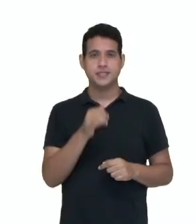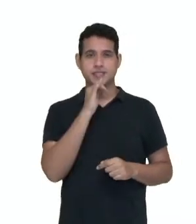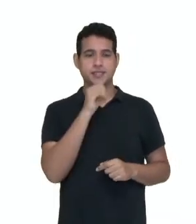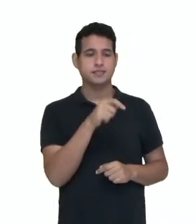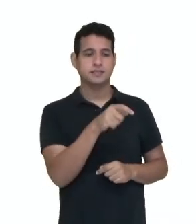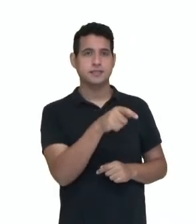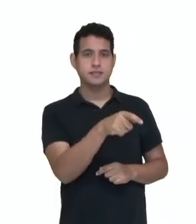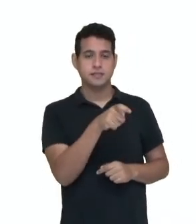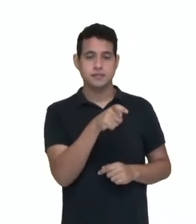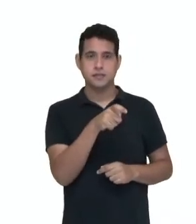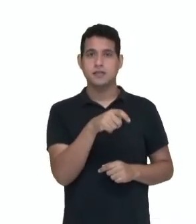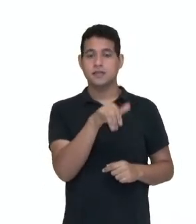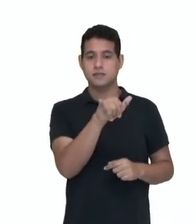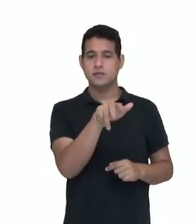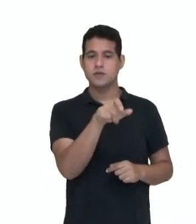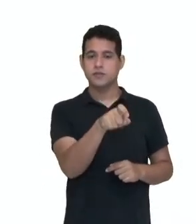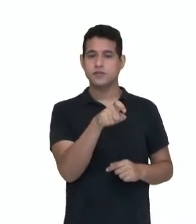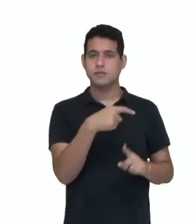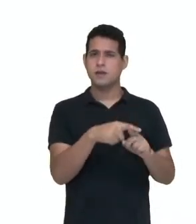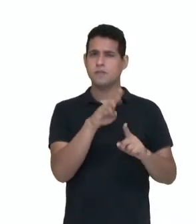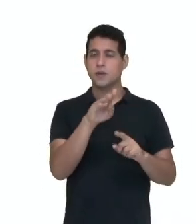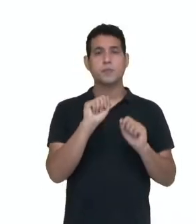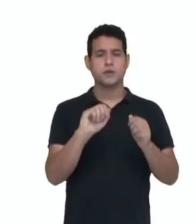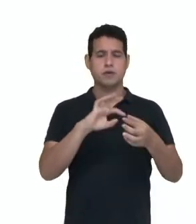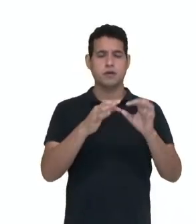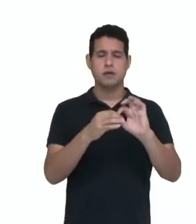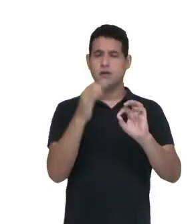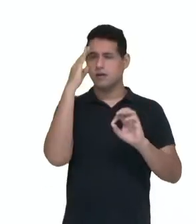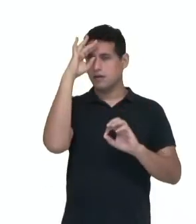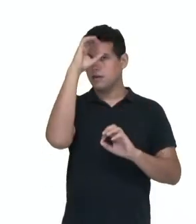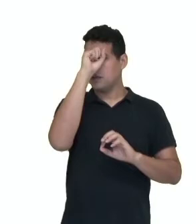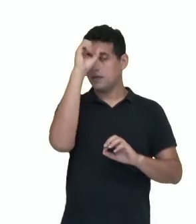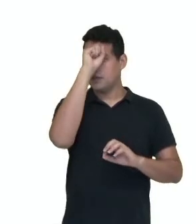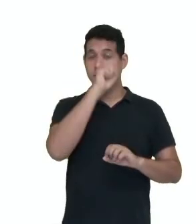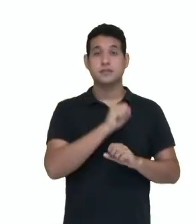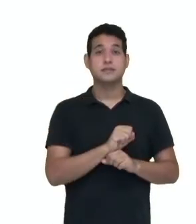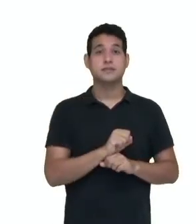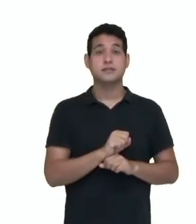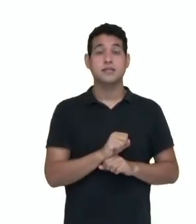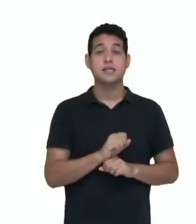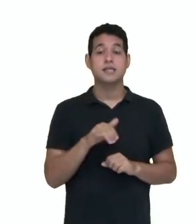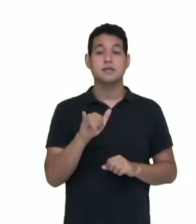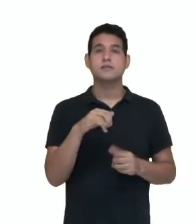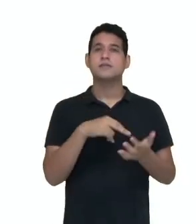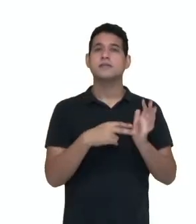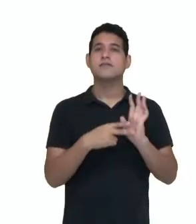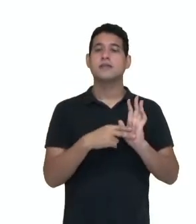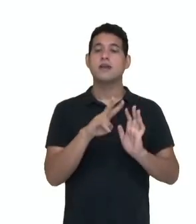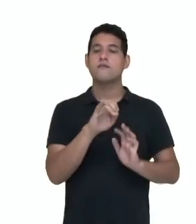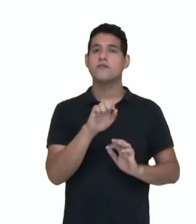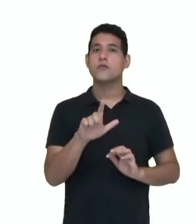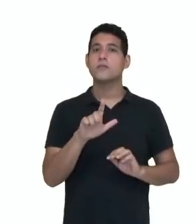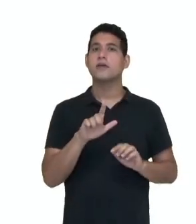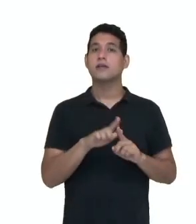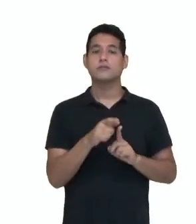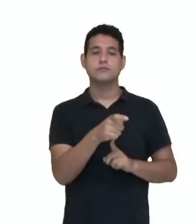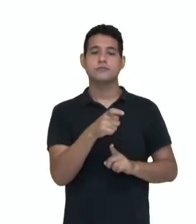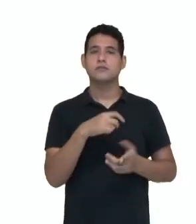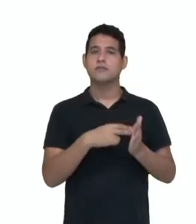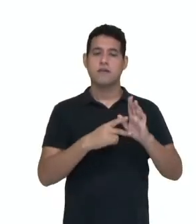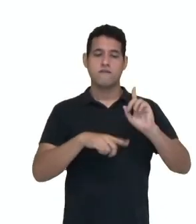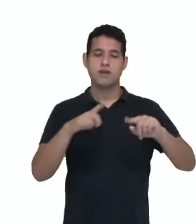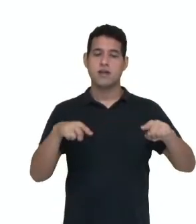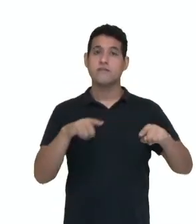Y igual a x mais b, a gente já pode dar uma contextualizada aí. O y é o volume em litros e o x, que é a variável,